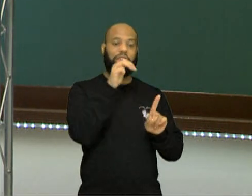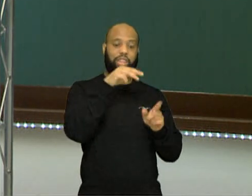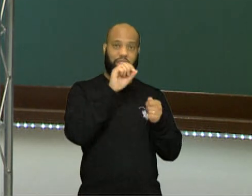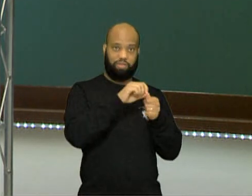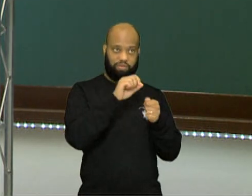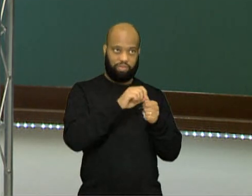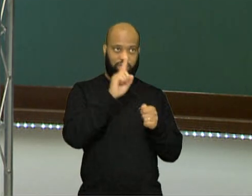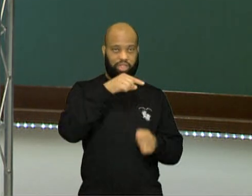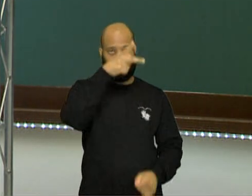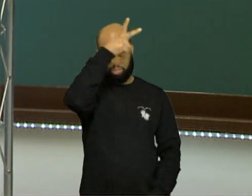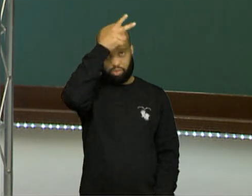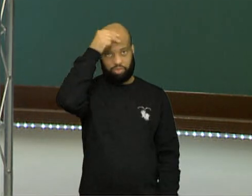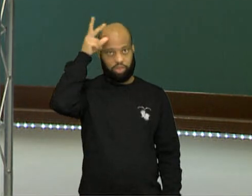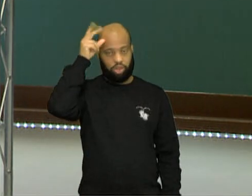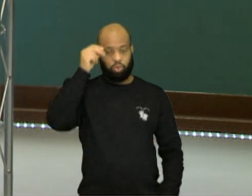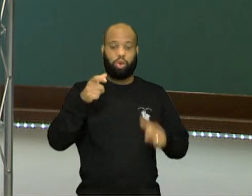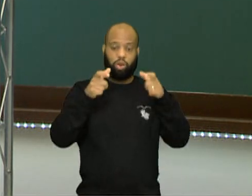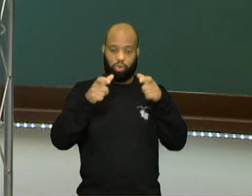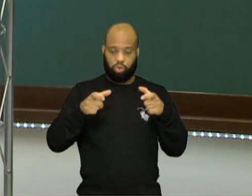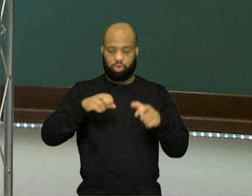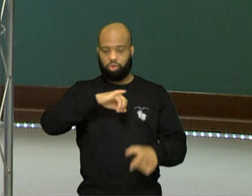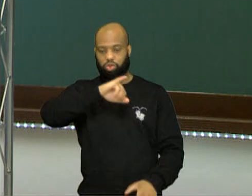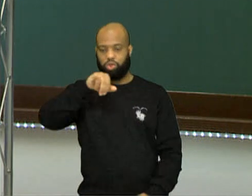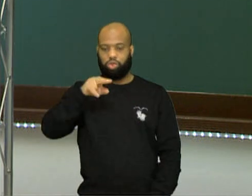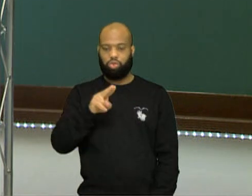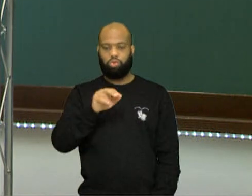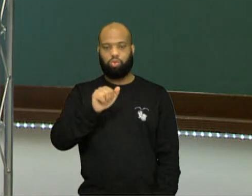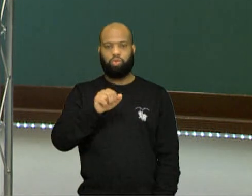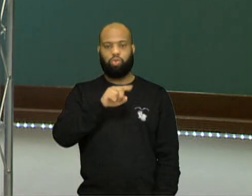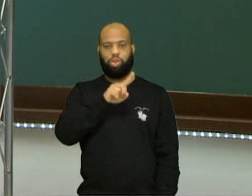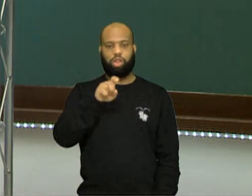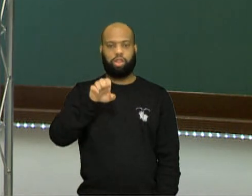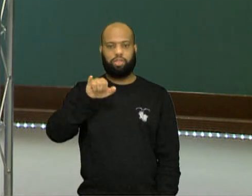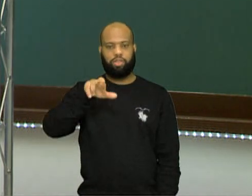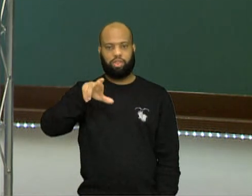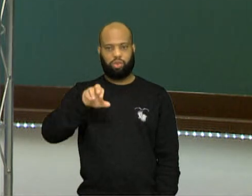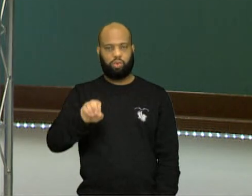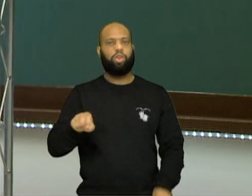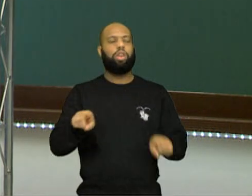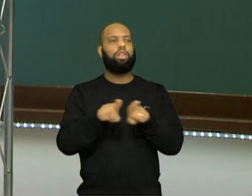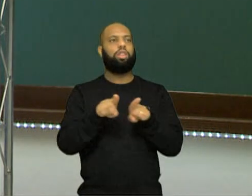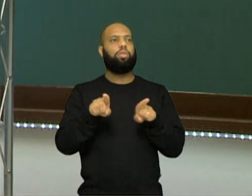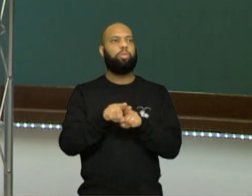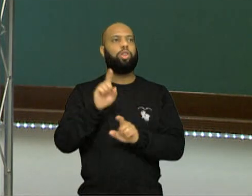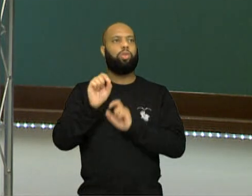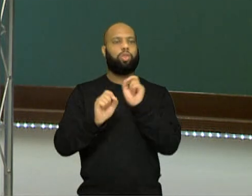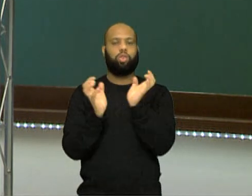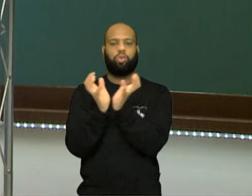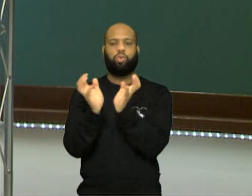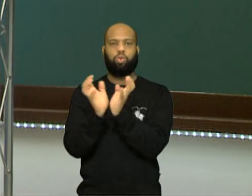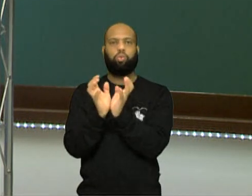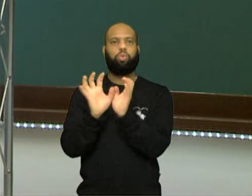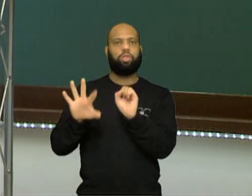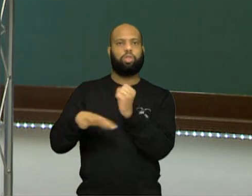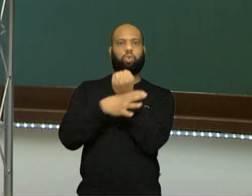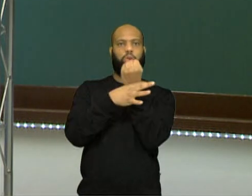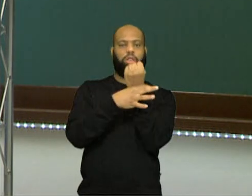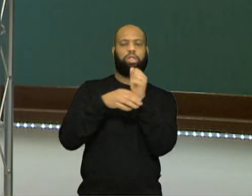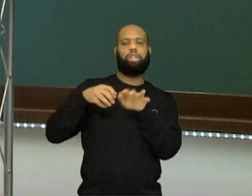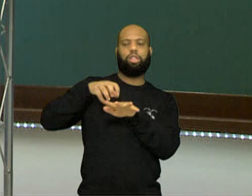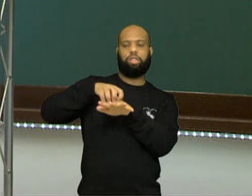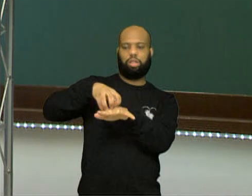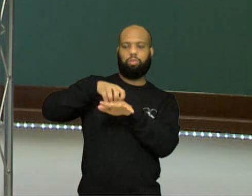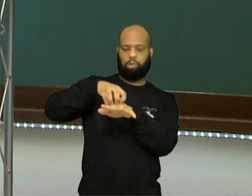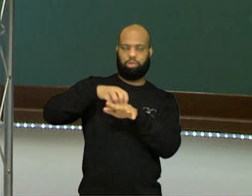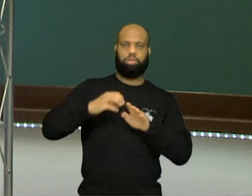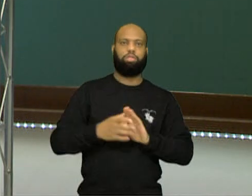né, que é a Prefeitura de Juazeiro, e a Companhia de Segurança, Trânsito e Transporte, que é dessa